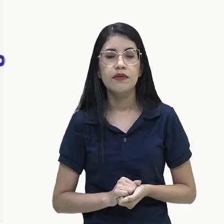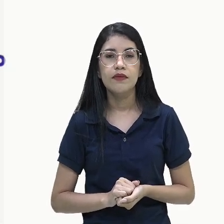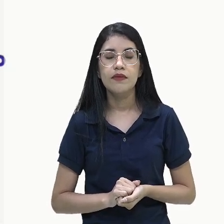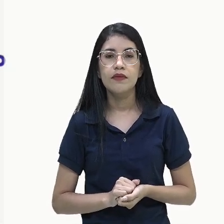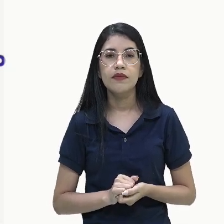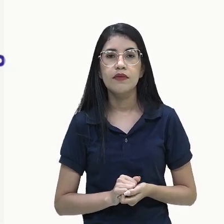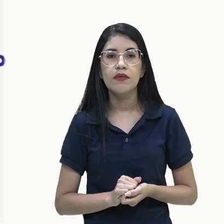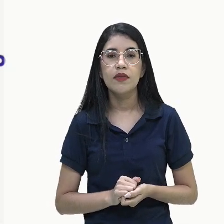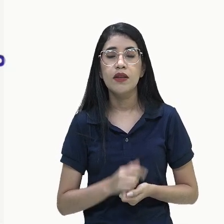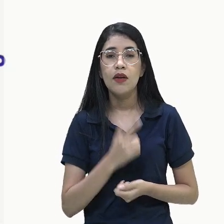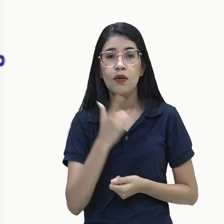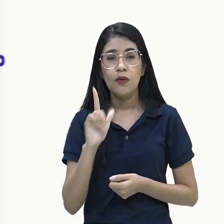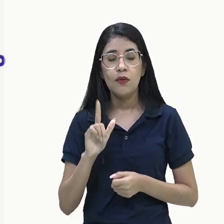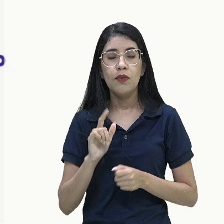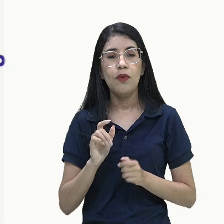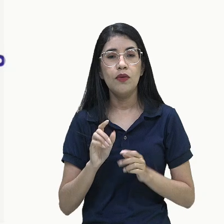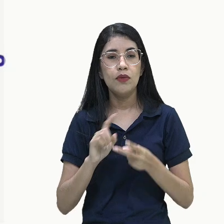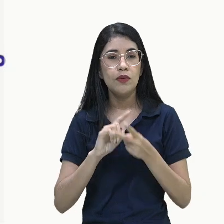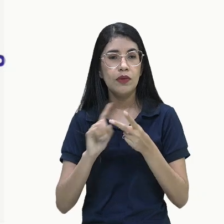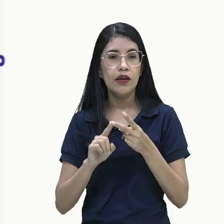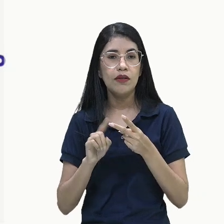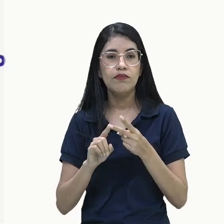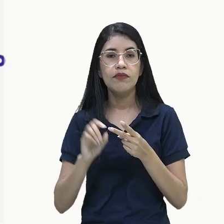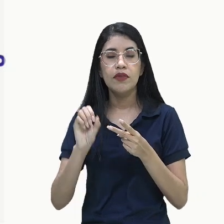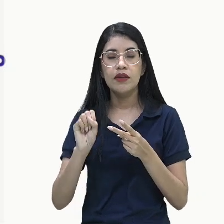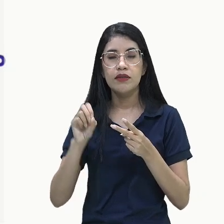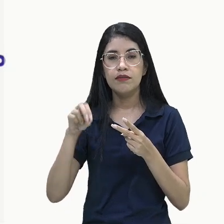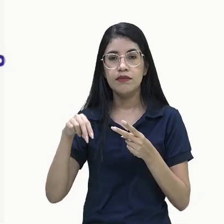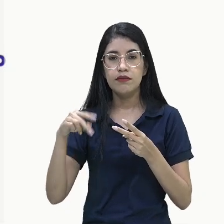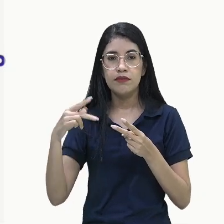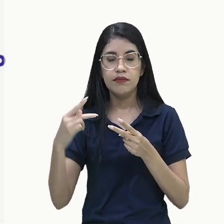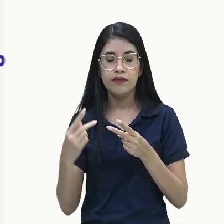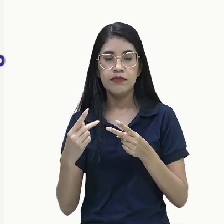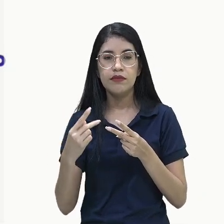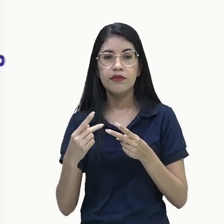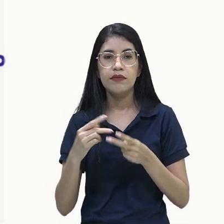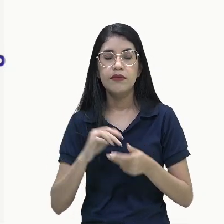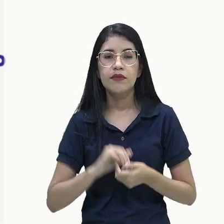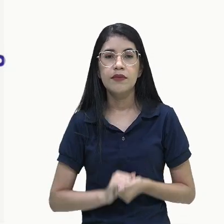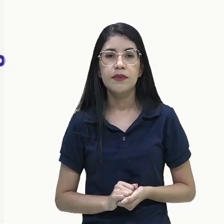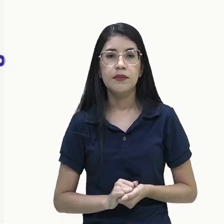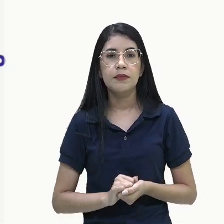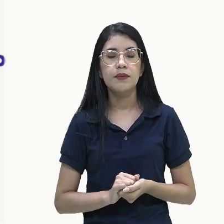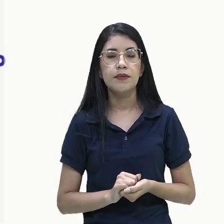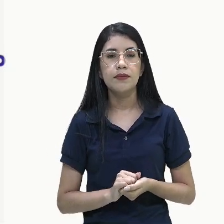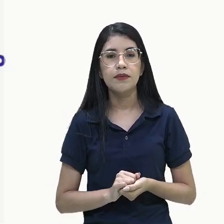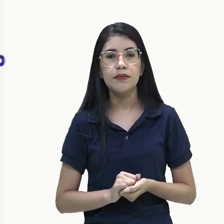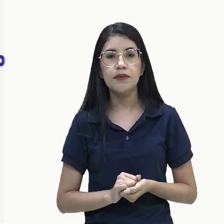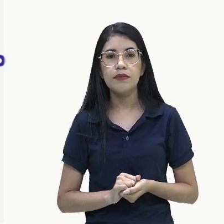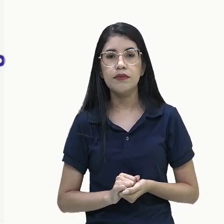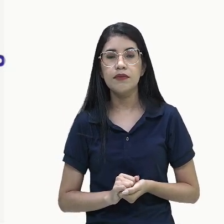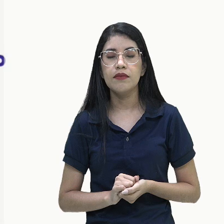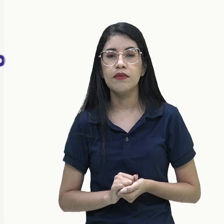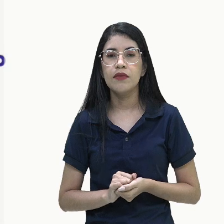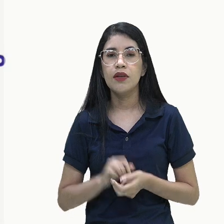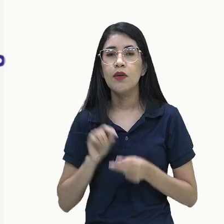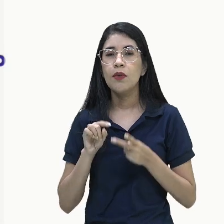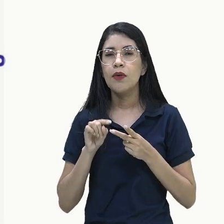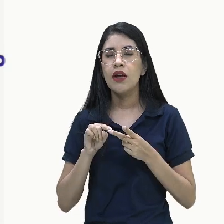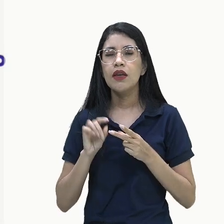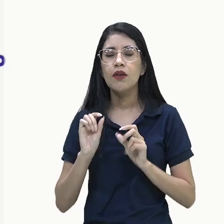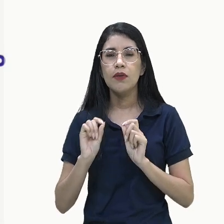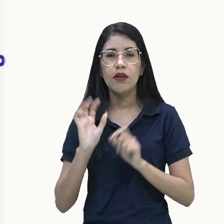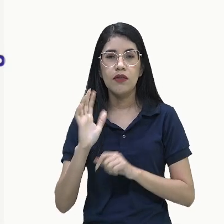outra parte do sistema nervoso é o chamado de sistema nervoso periférico. E nós temos aí em